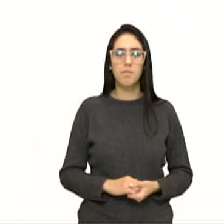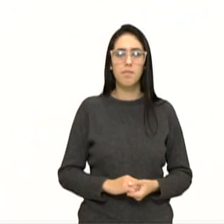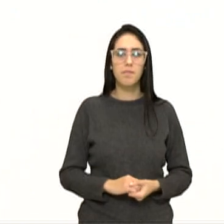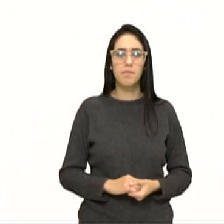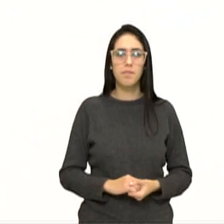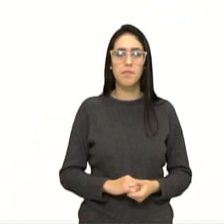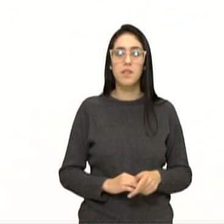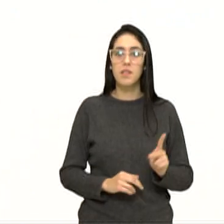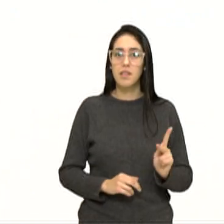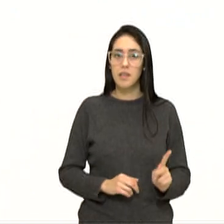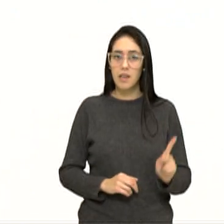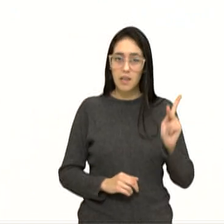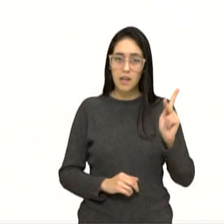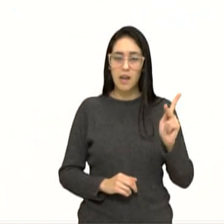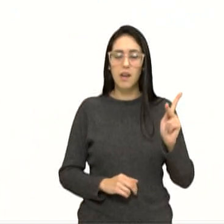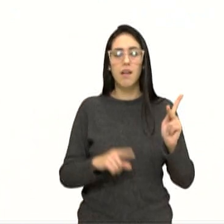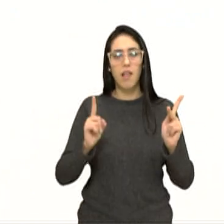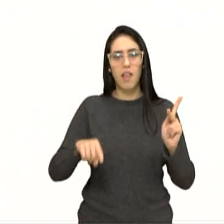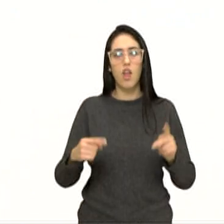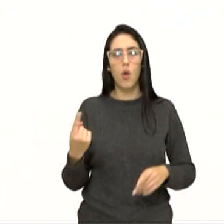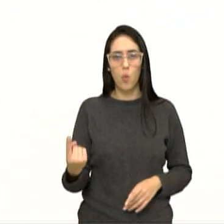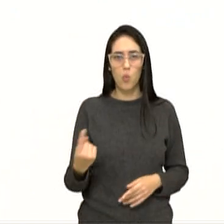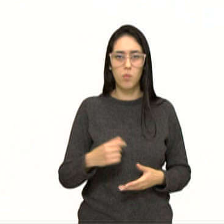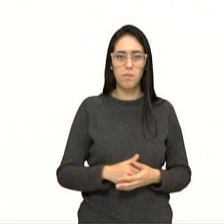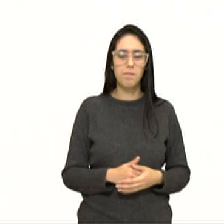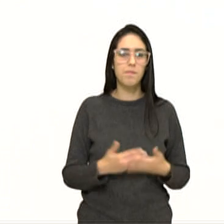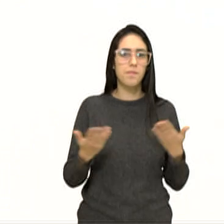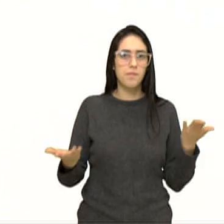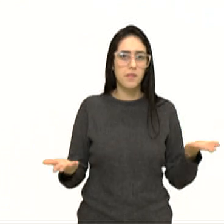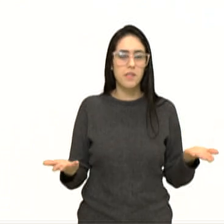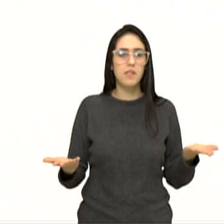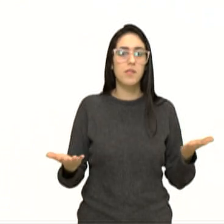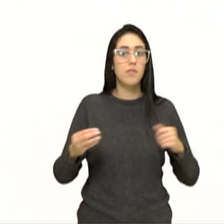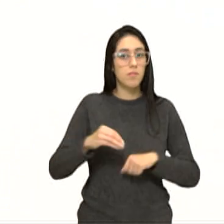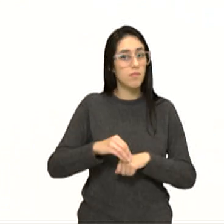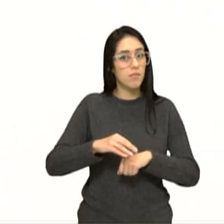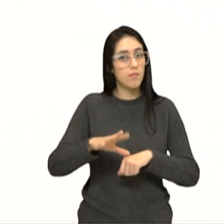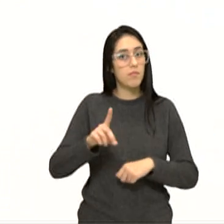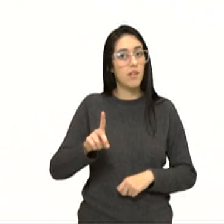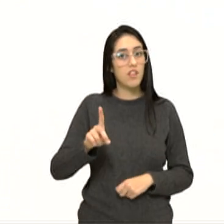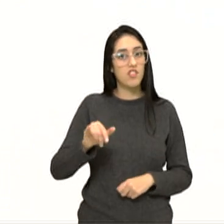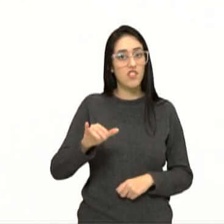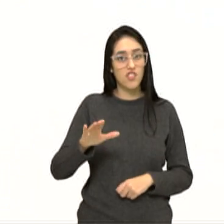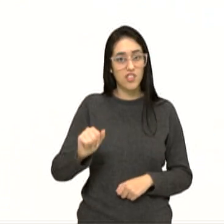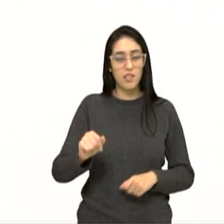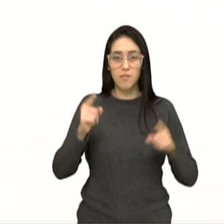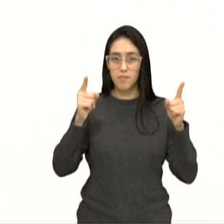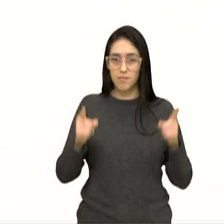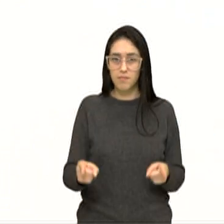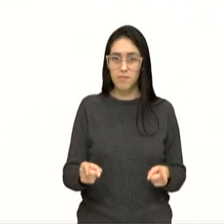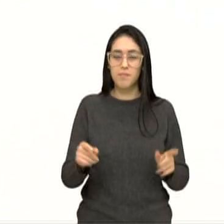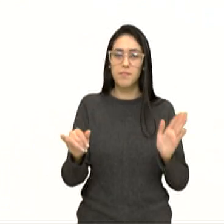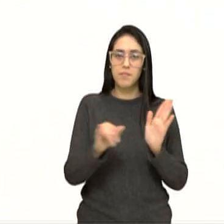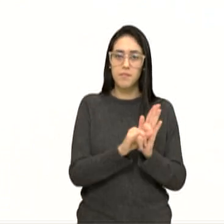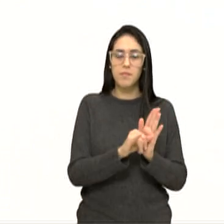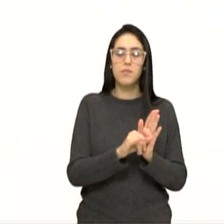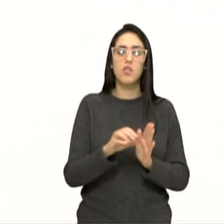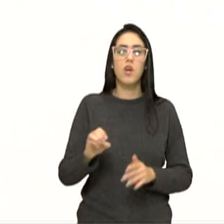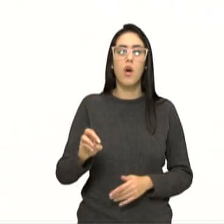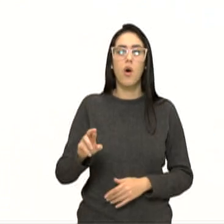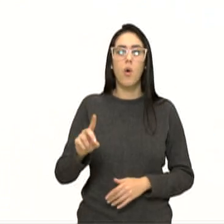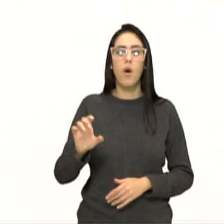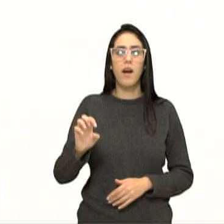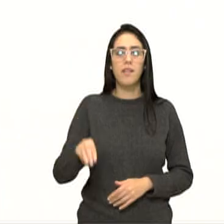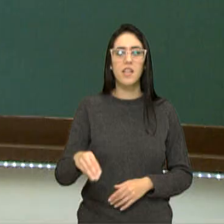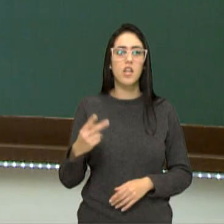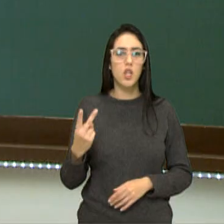K equivale a 1. Então, a dica que é uma matriz identidade de ordem 2 nos